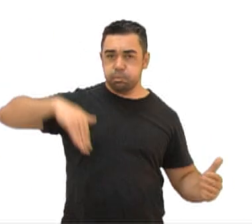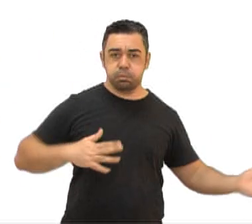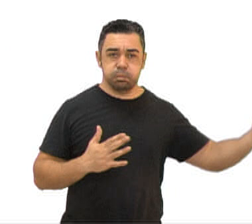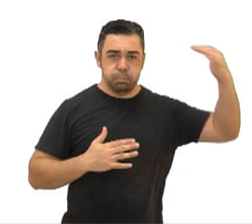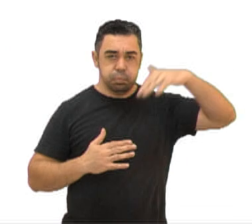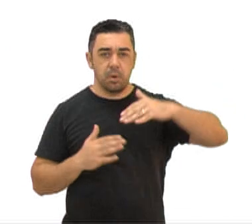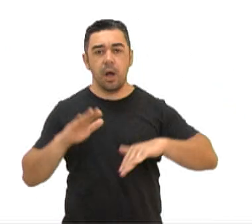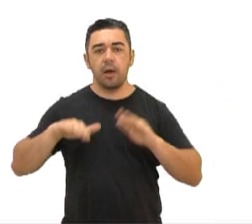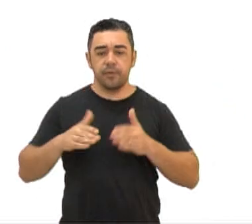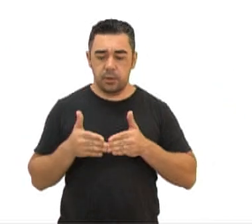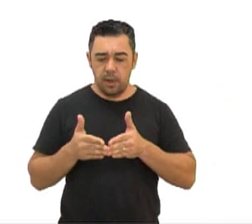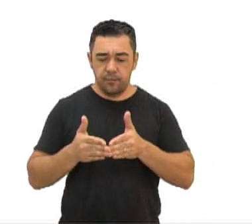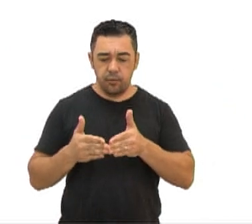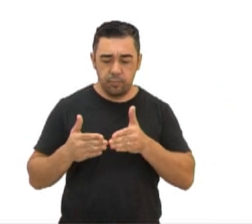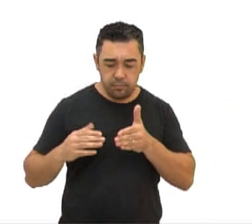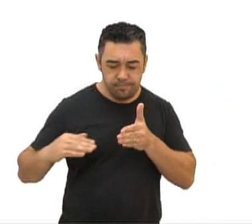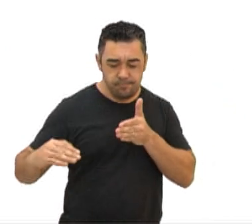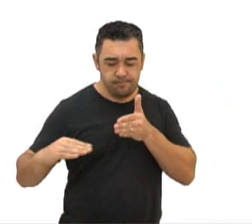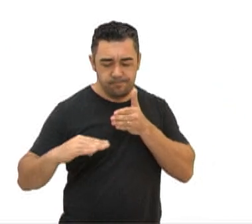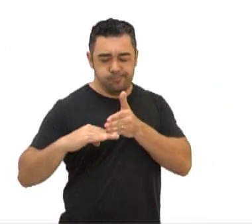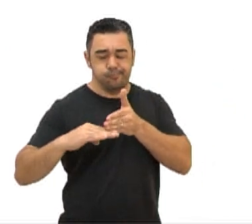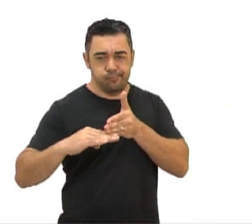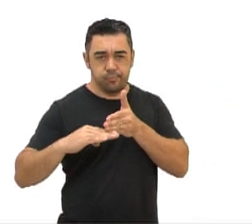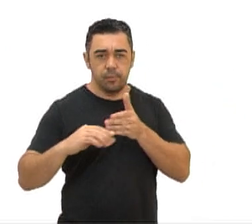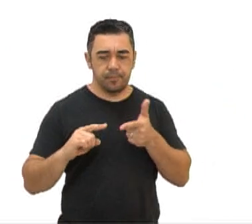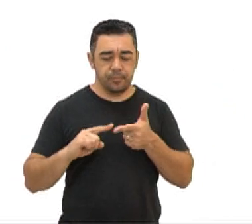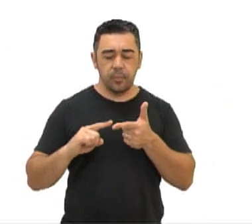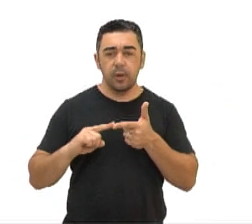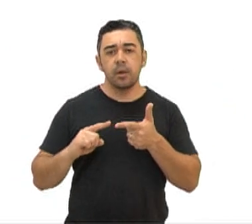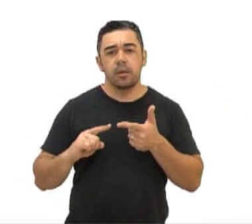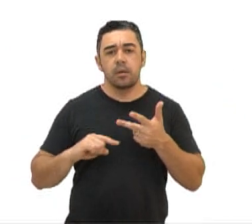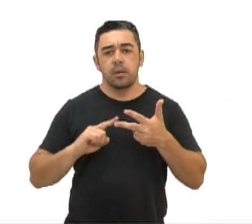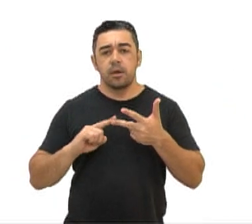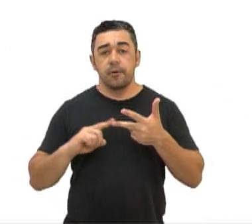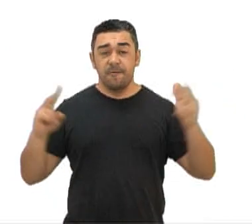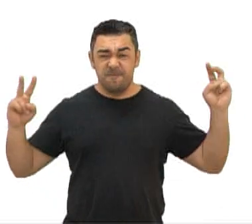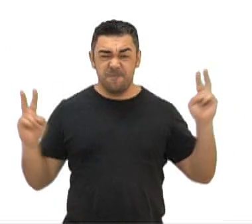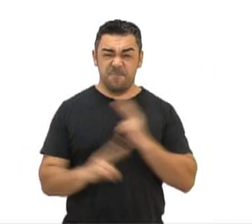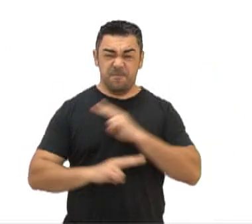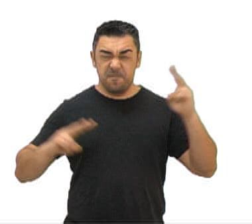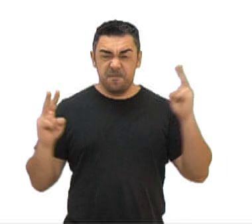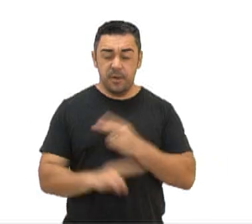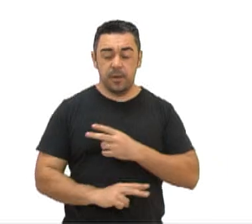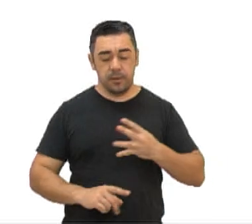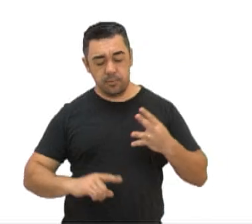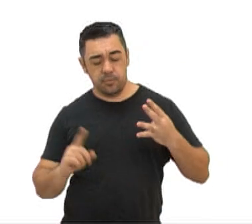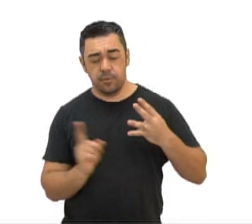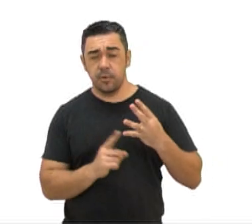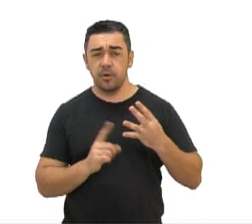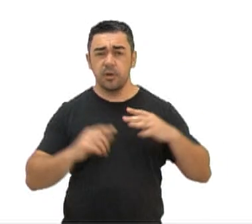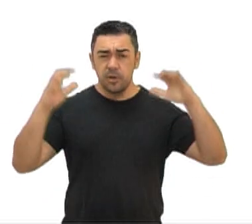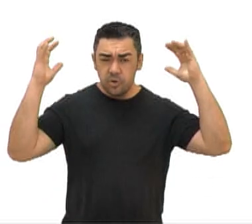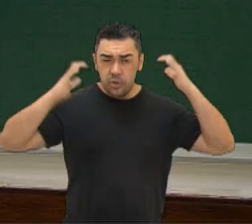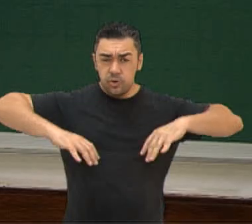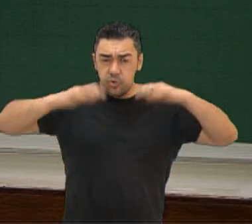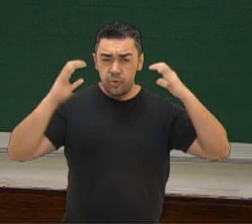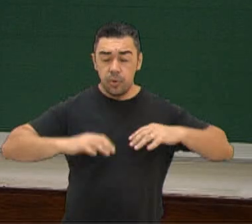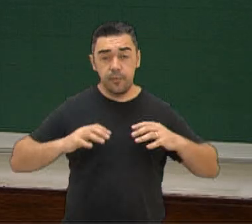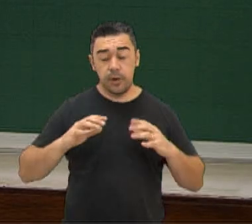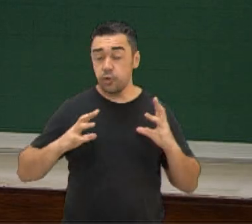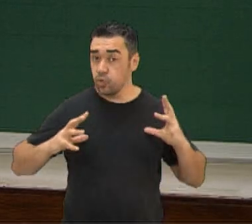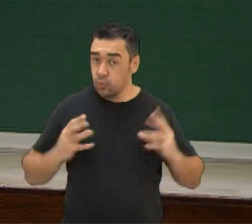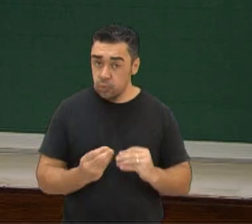de navio, nós vamos ter vendavais, chuvas torrenciais. Isso tudo vai ser um